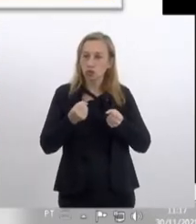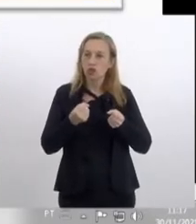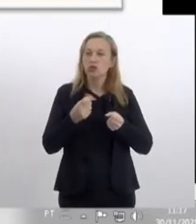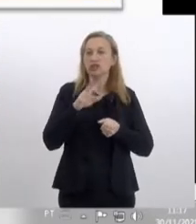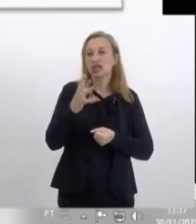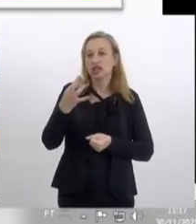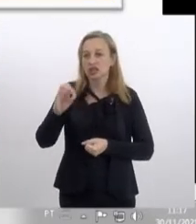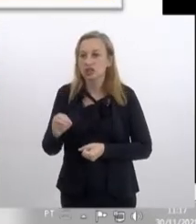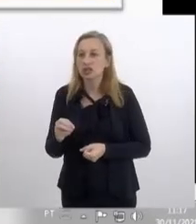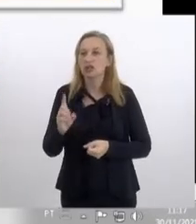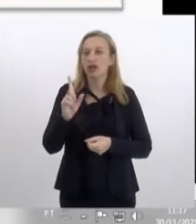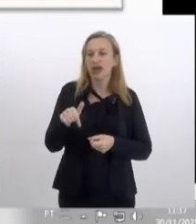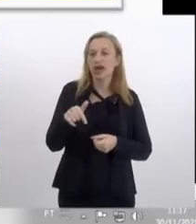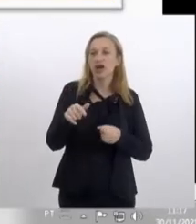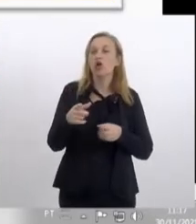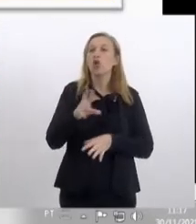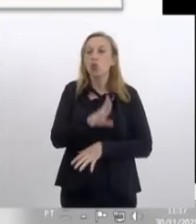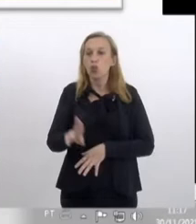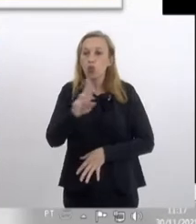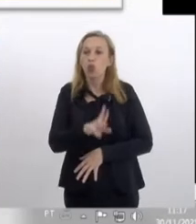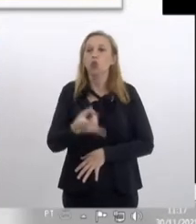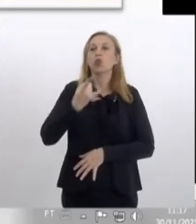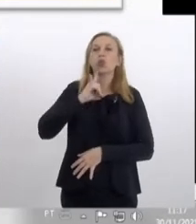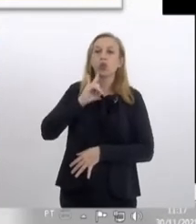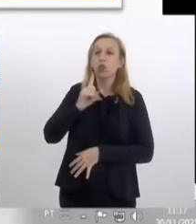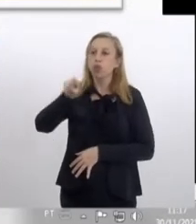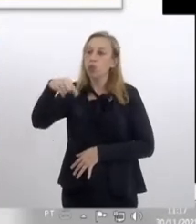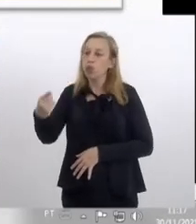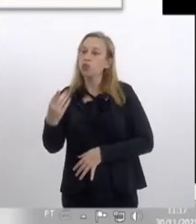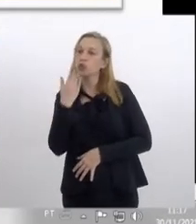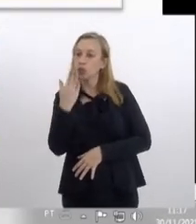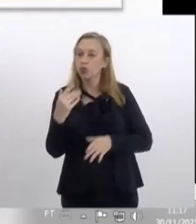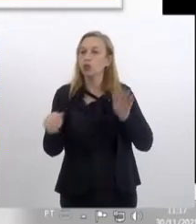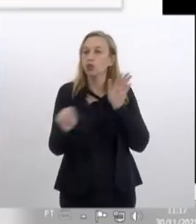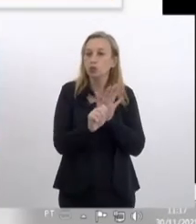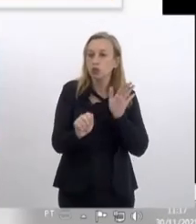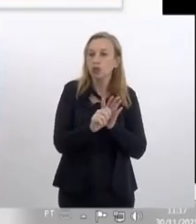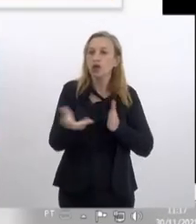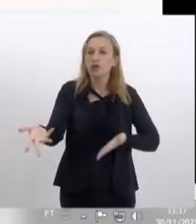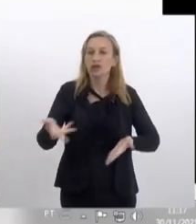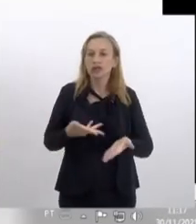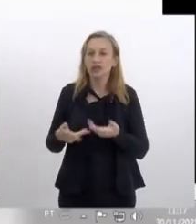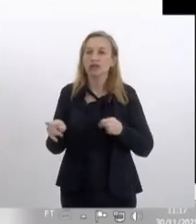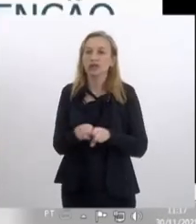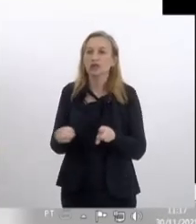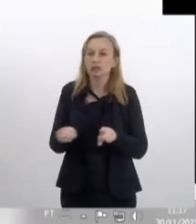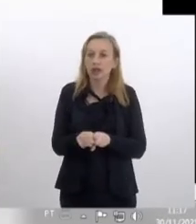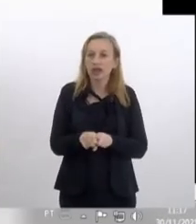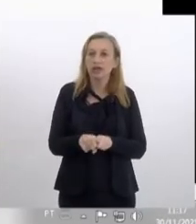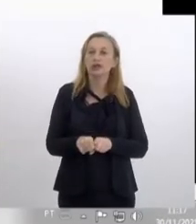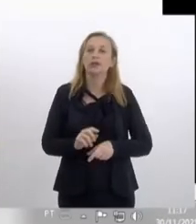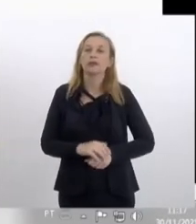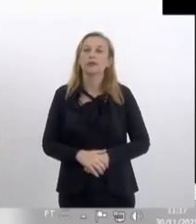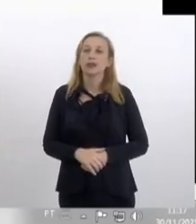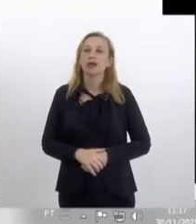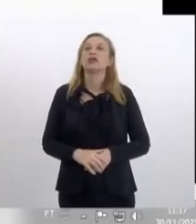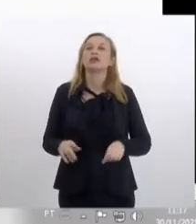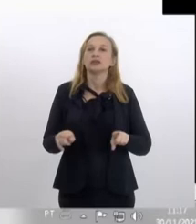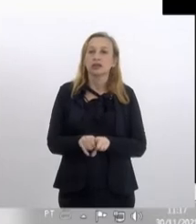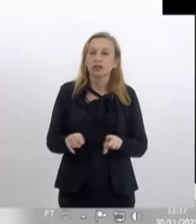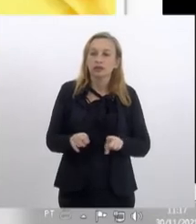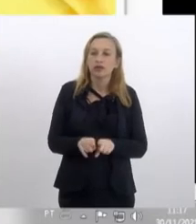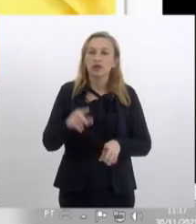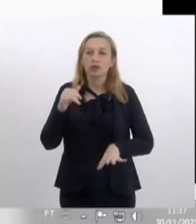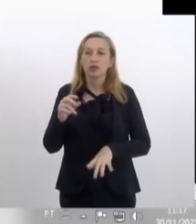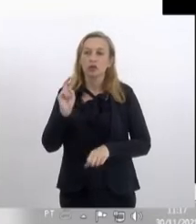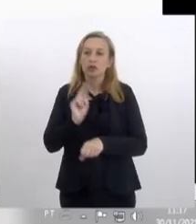química, né, é o uso de álcool e outras drogas, então a gente tem uma parceria com a Senatran, Secretaria Nacional de Trânsito. Temos também